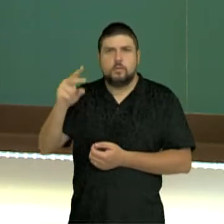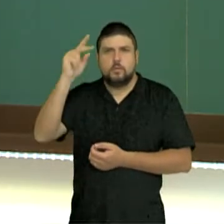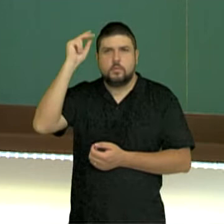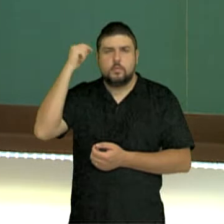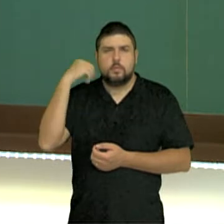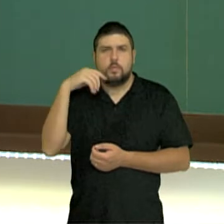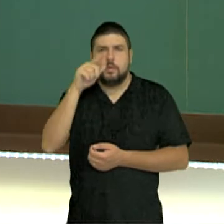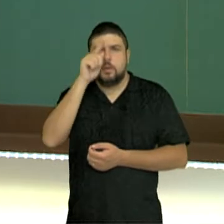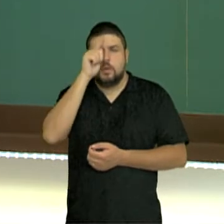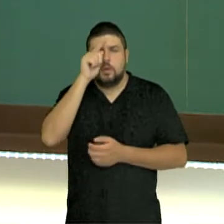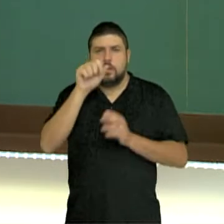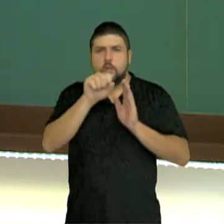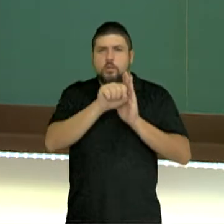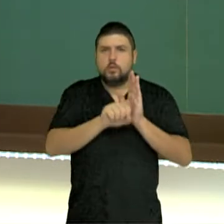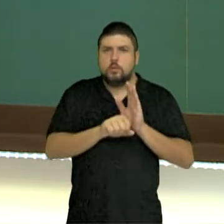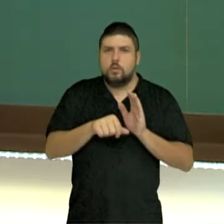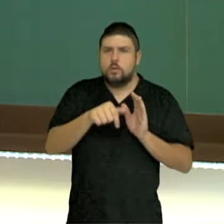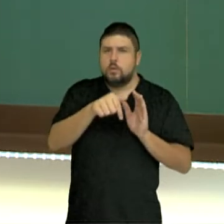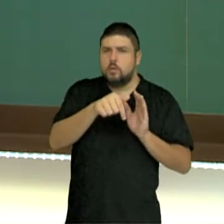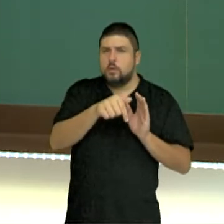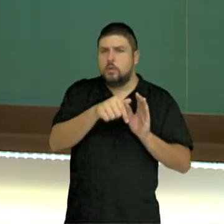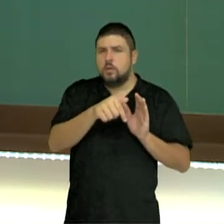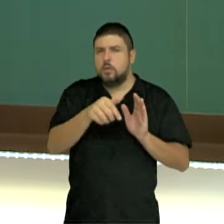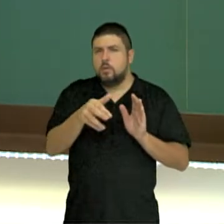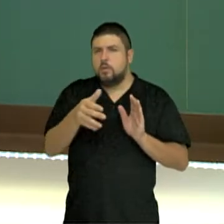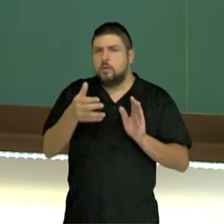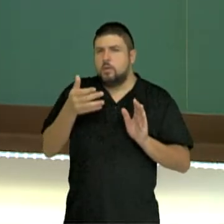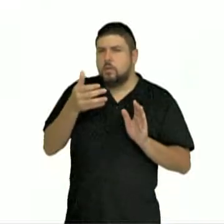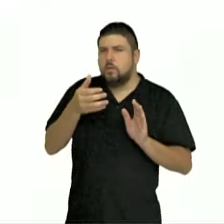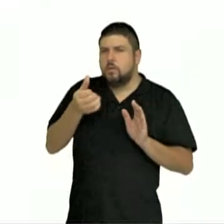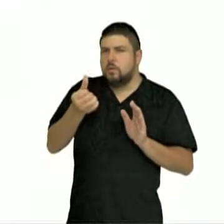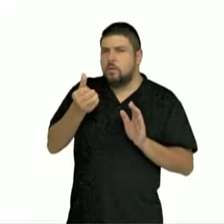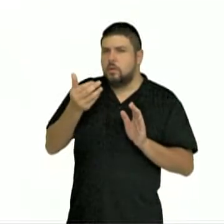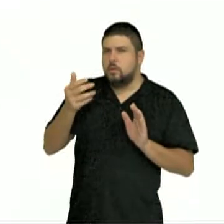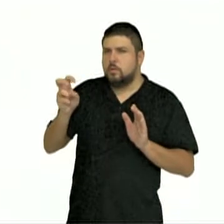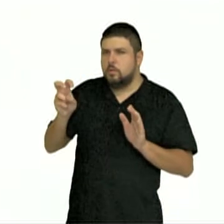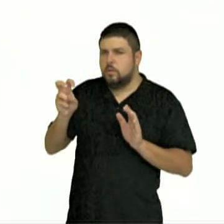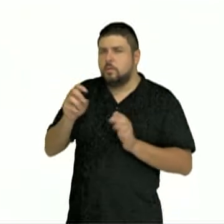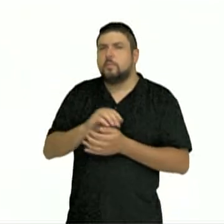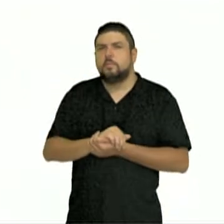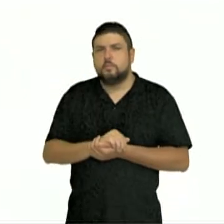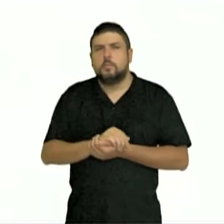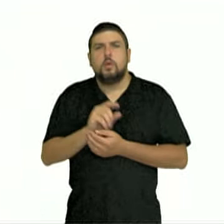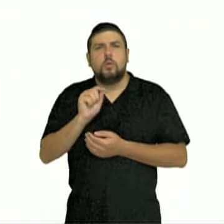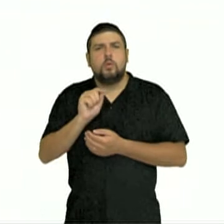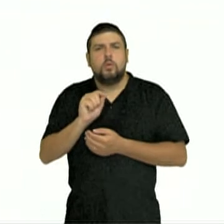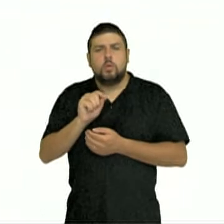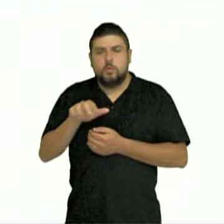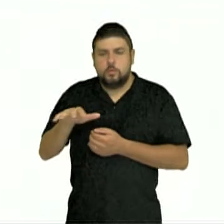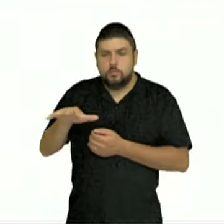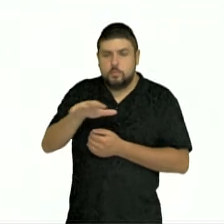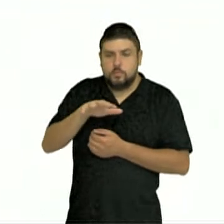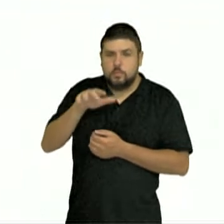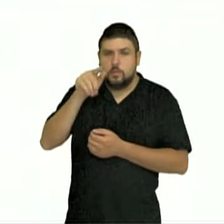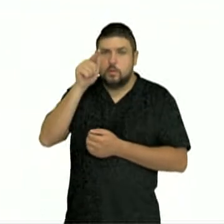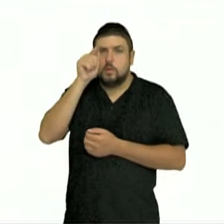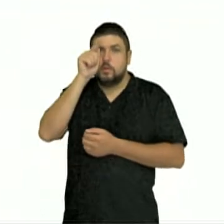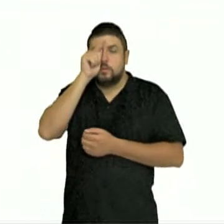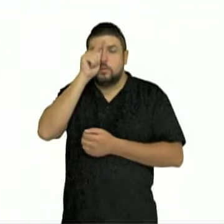século VII, sexto, quinto antes de Cristo, nós vamos encontrar essa noção entre os gregos. Se nós olharmos